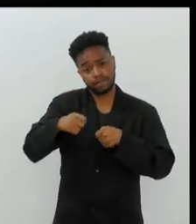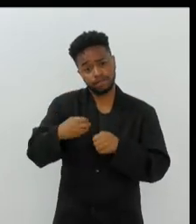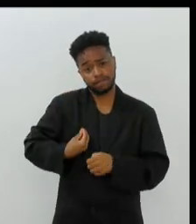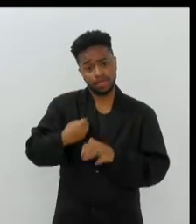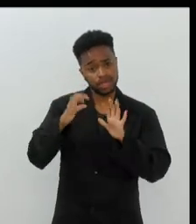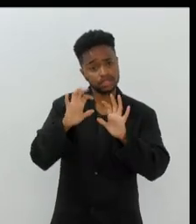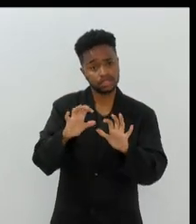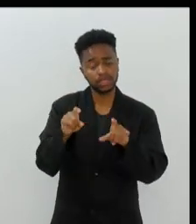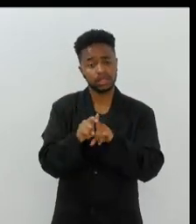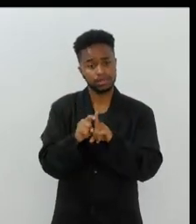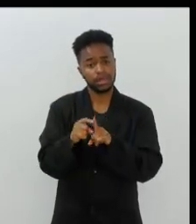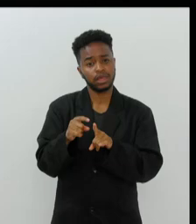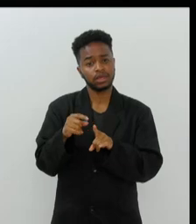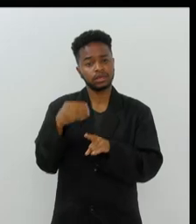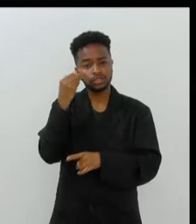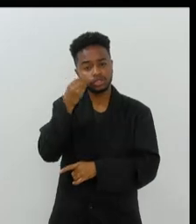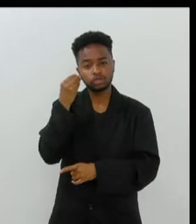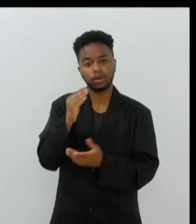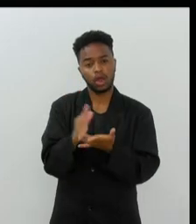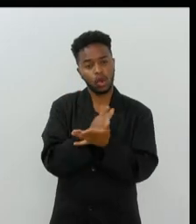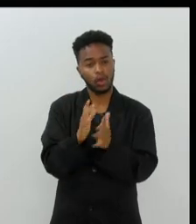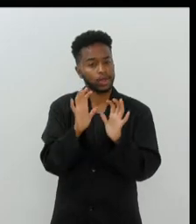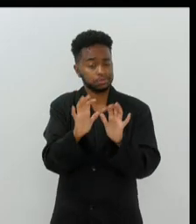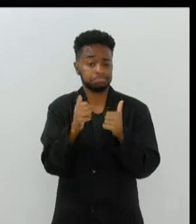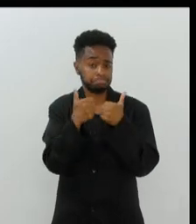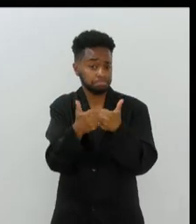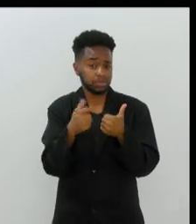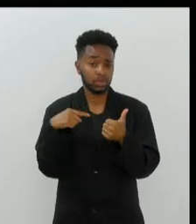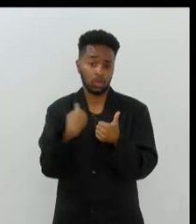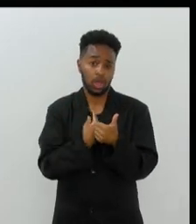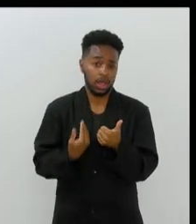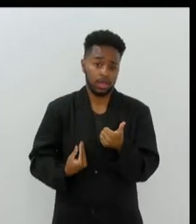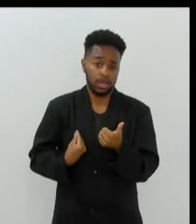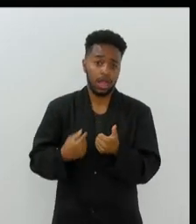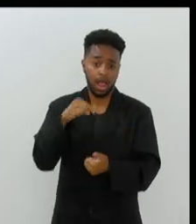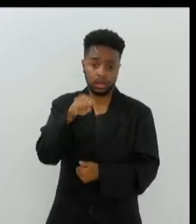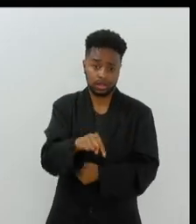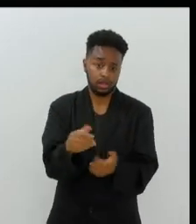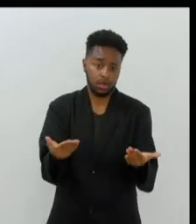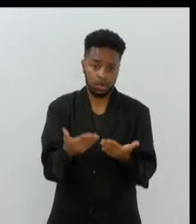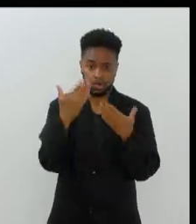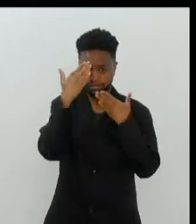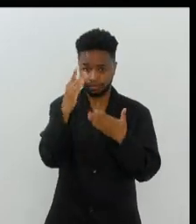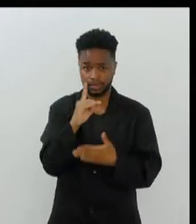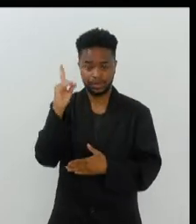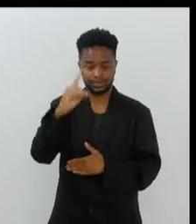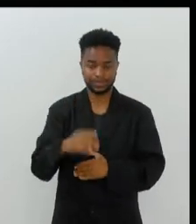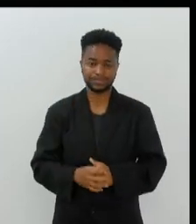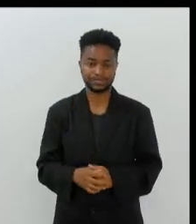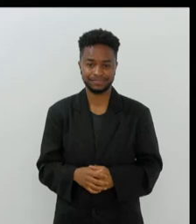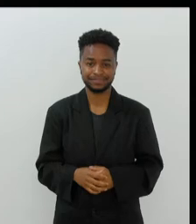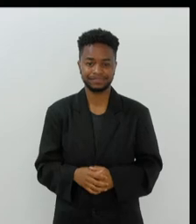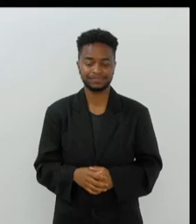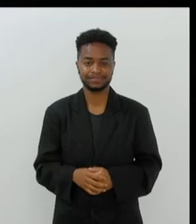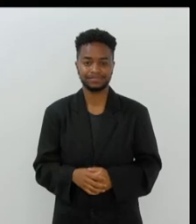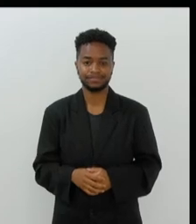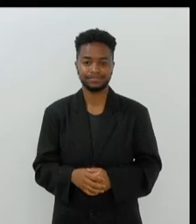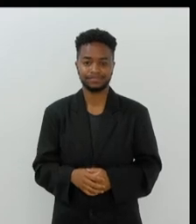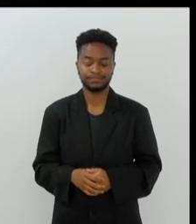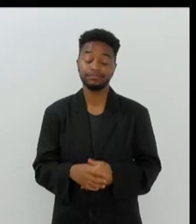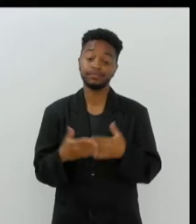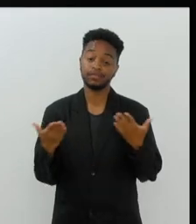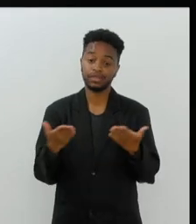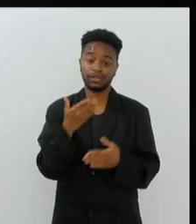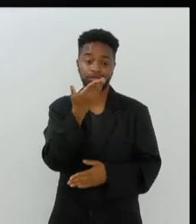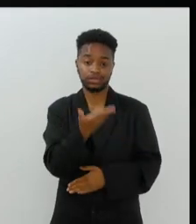pensar que era para ser vivido, que era para passar por certas coisas. E tá bom, estamos aqui. Graças a Deus. Graças a